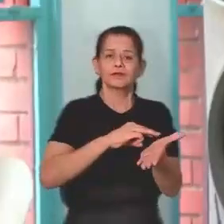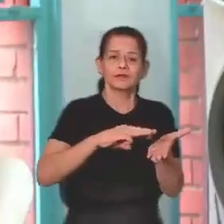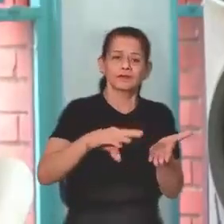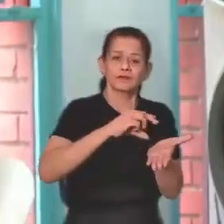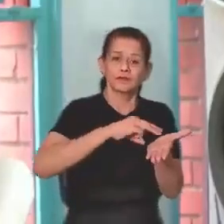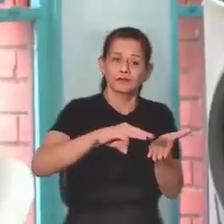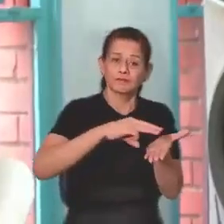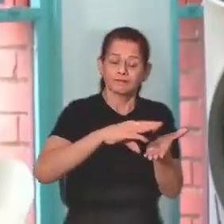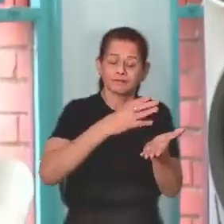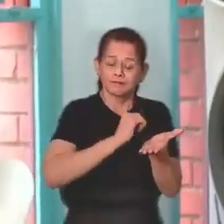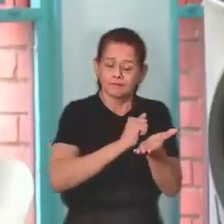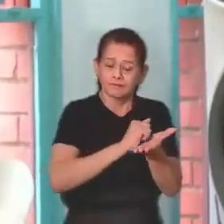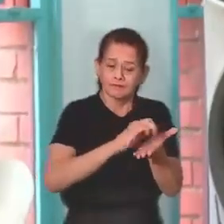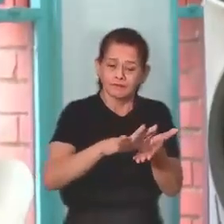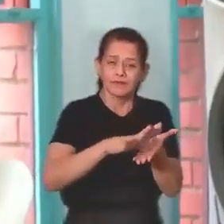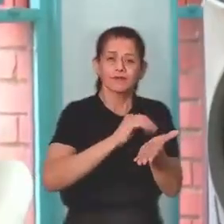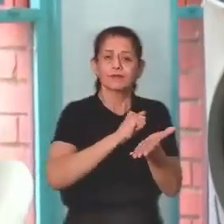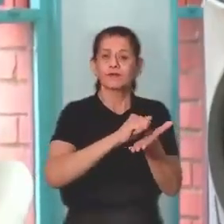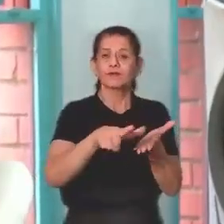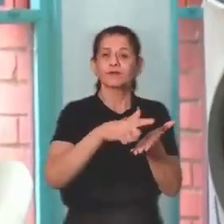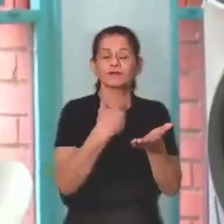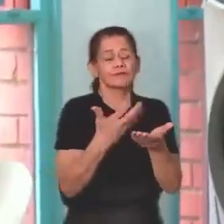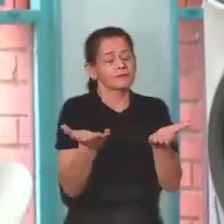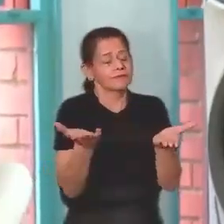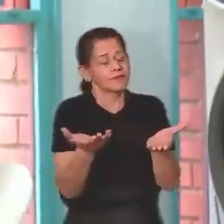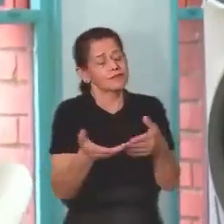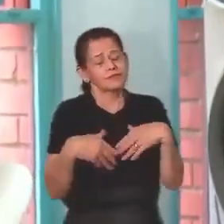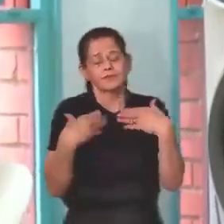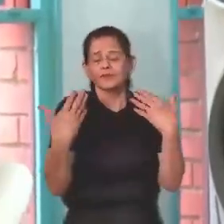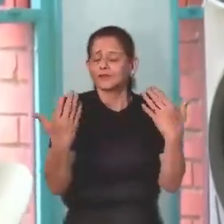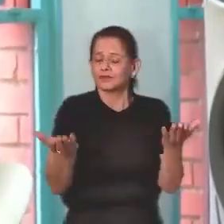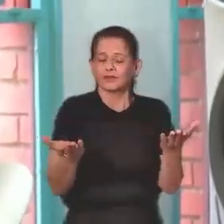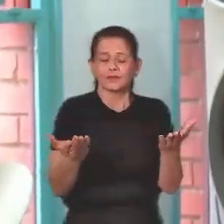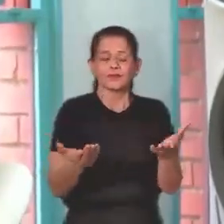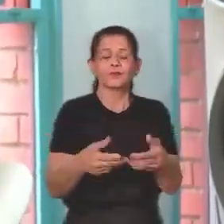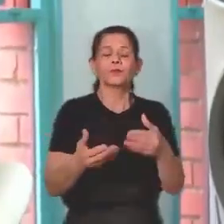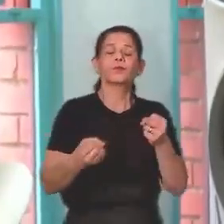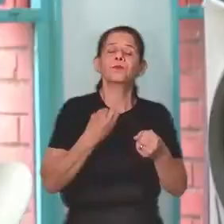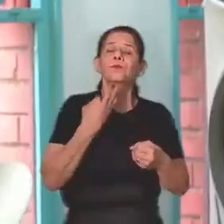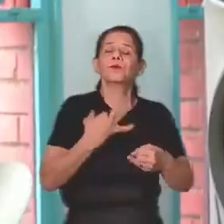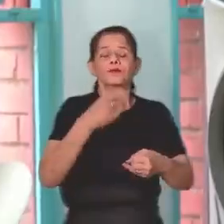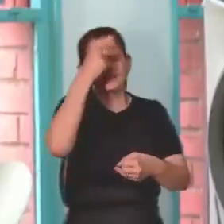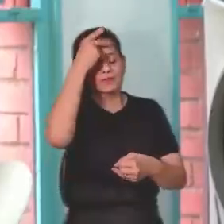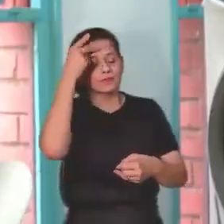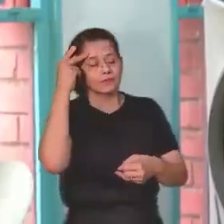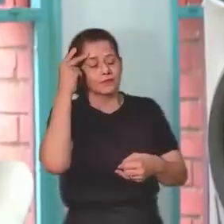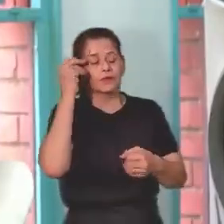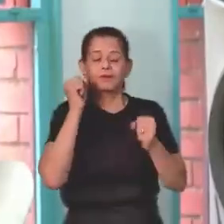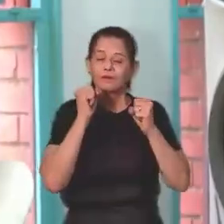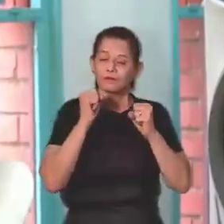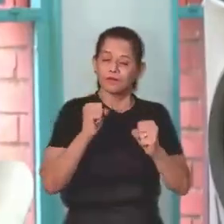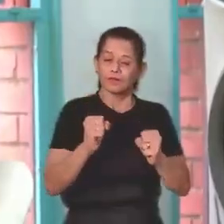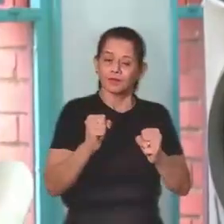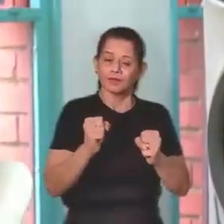Quantas Conceições Evaristo, ela é única, claro, mas quantas pessoas, né, que hoje podem se inspirar